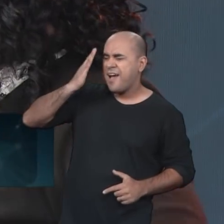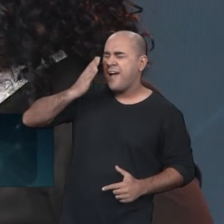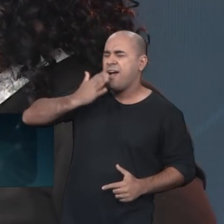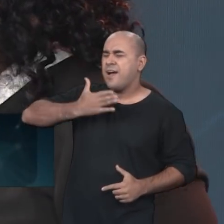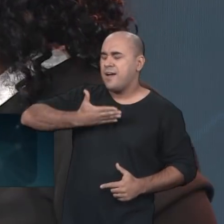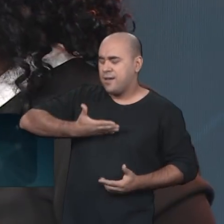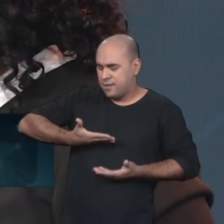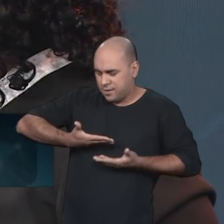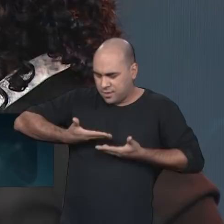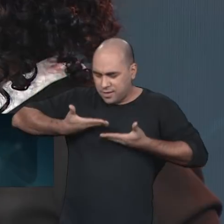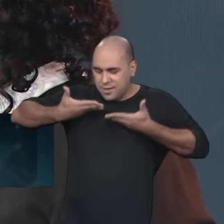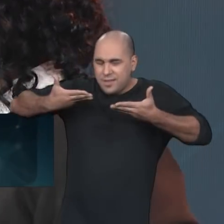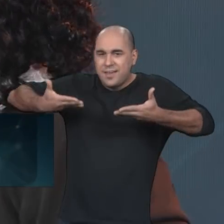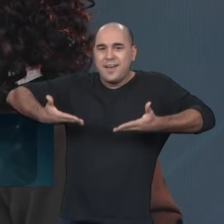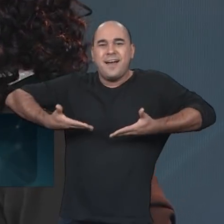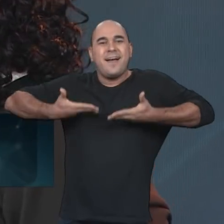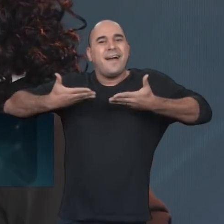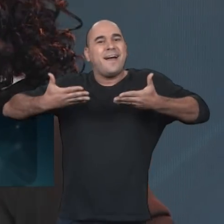nem sempre o